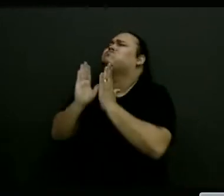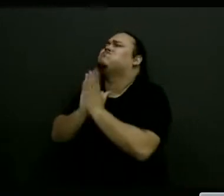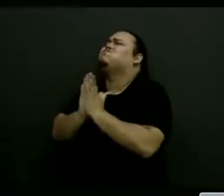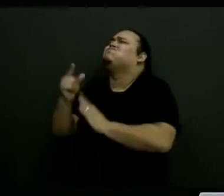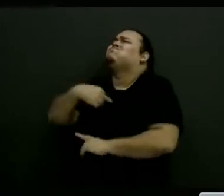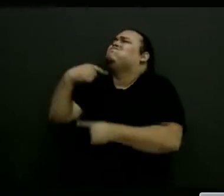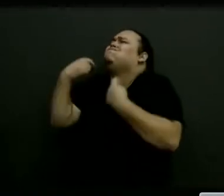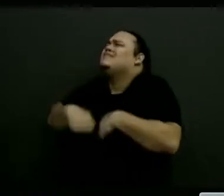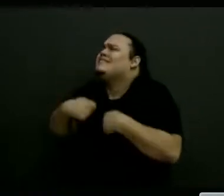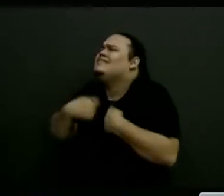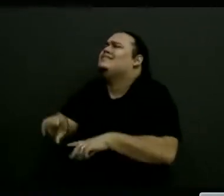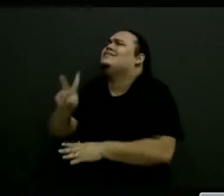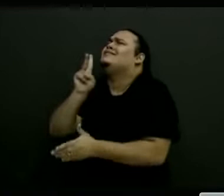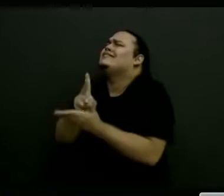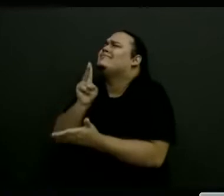de Deus.